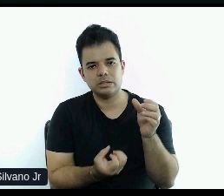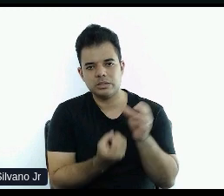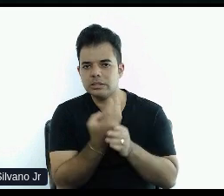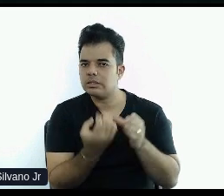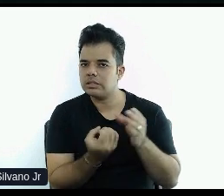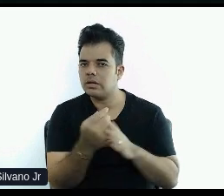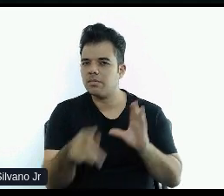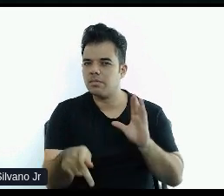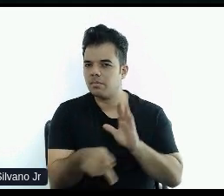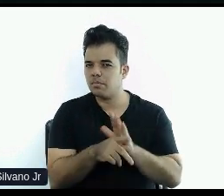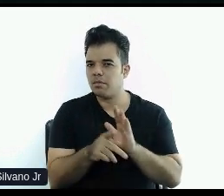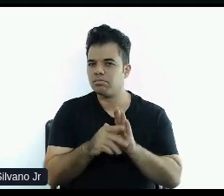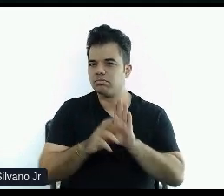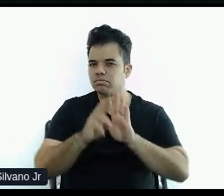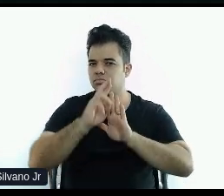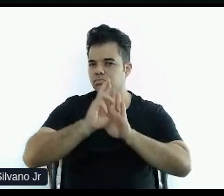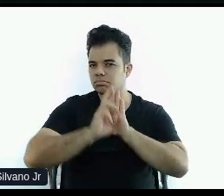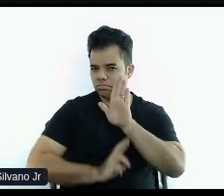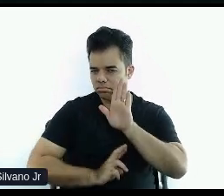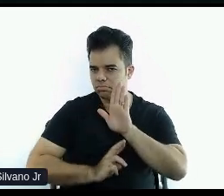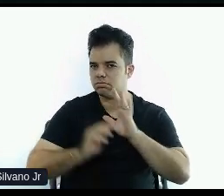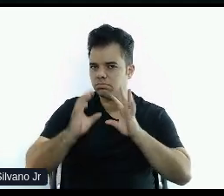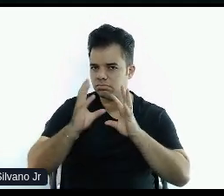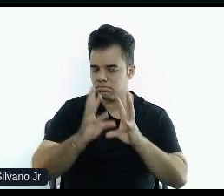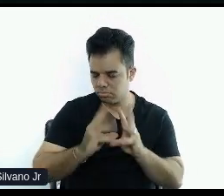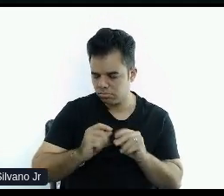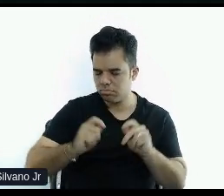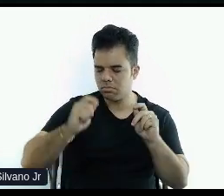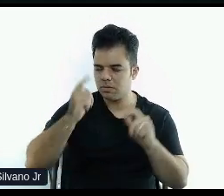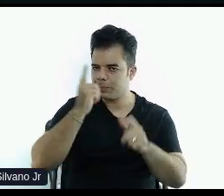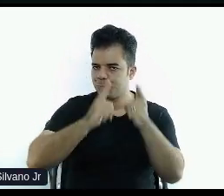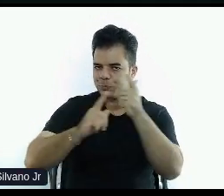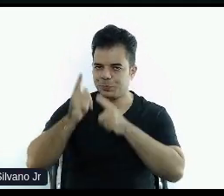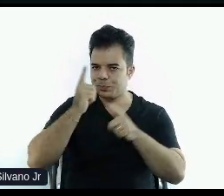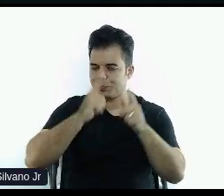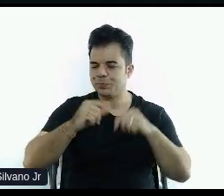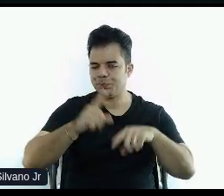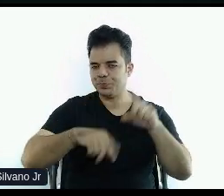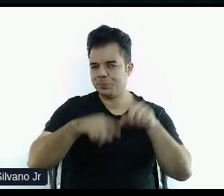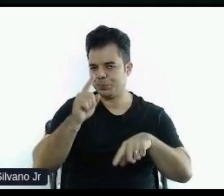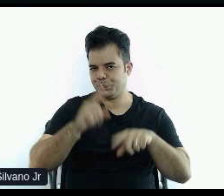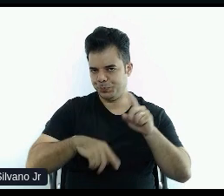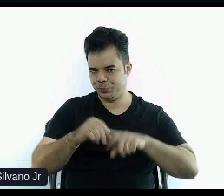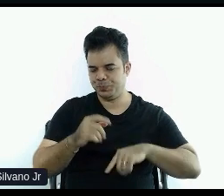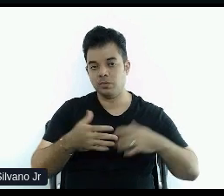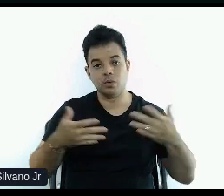que recomendavam a acessibilidade para a evolução dos produtos. A gente hoje já